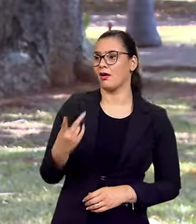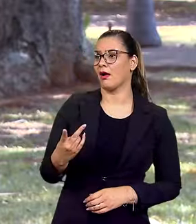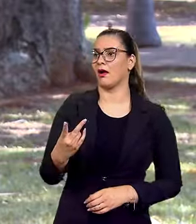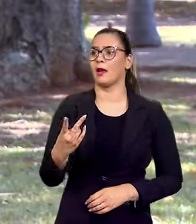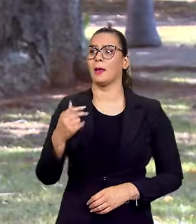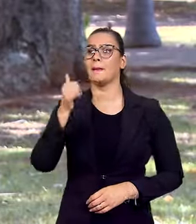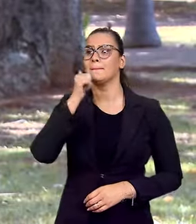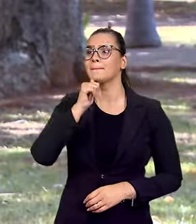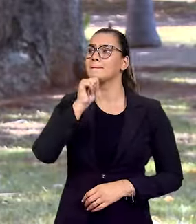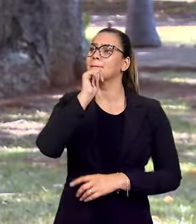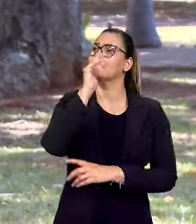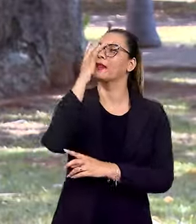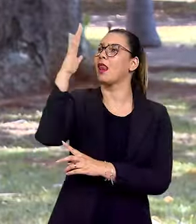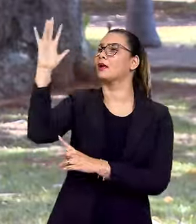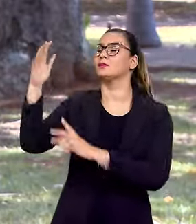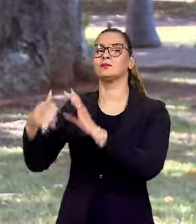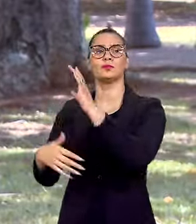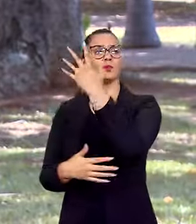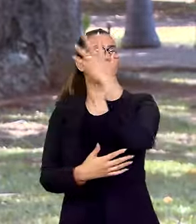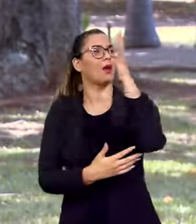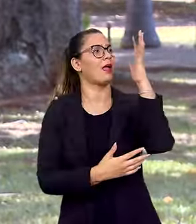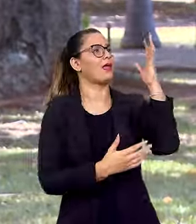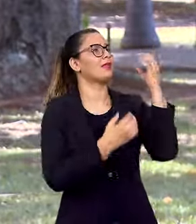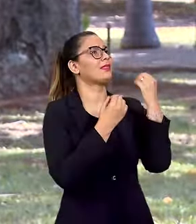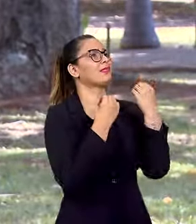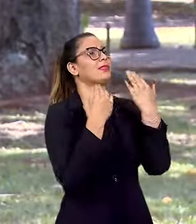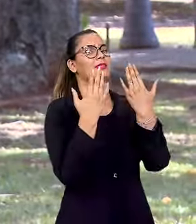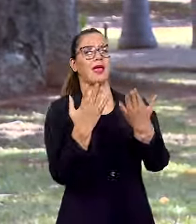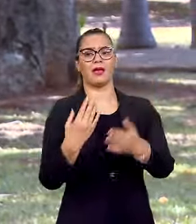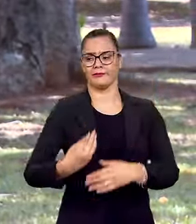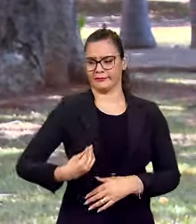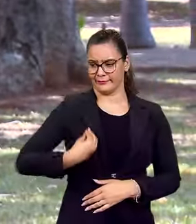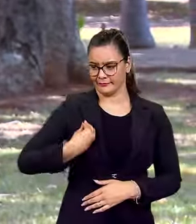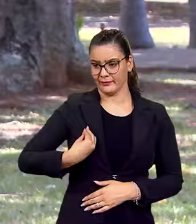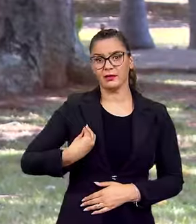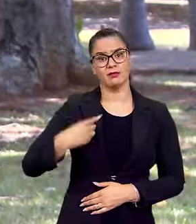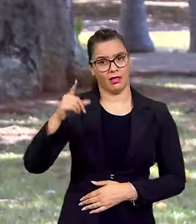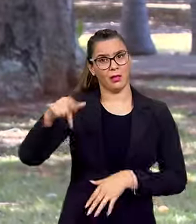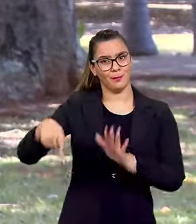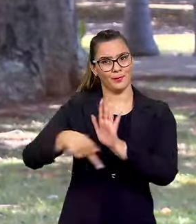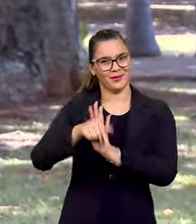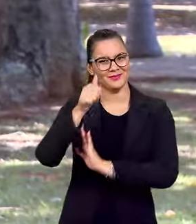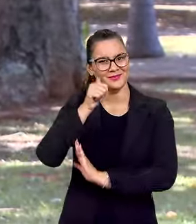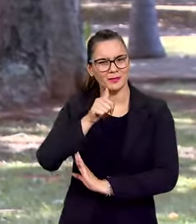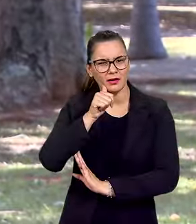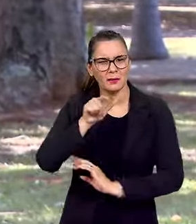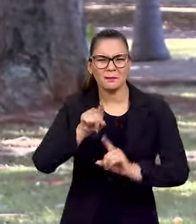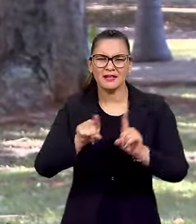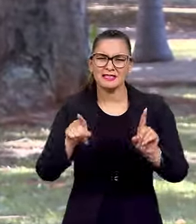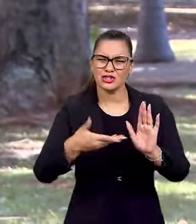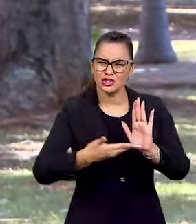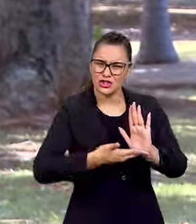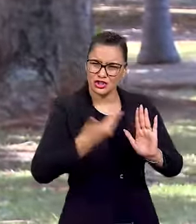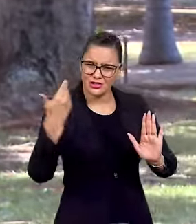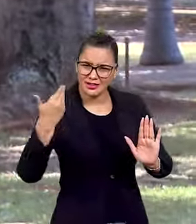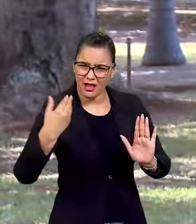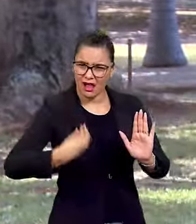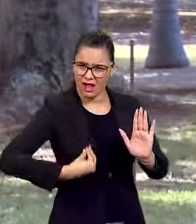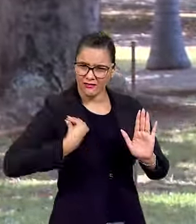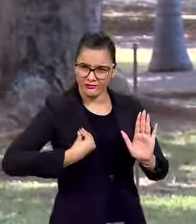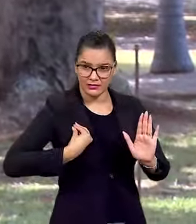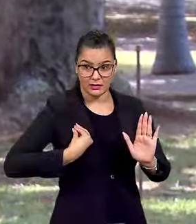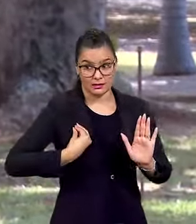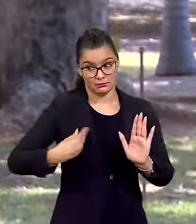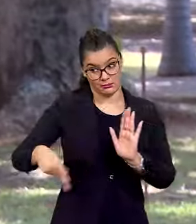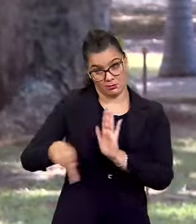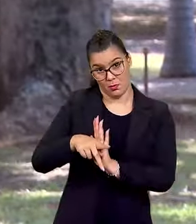Se fala tanto em mãe natureza e nisso de gerar vida, o mundo é mesmo feminino. Já tirar a vida,